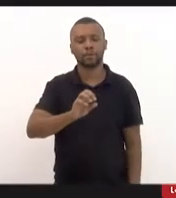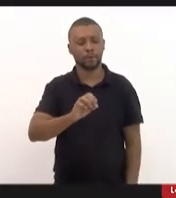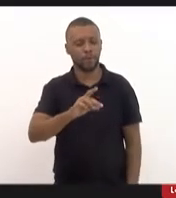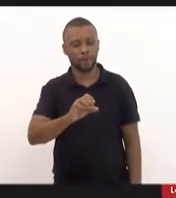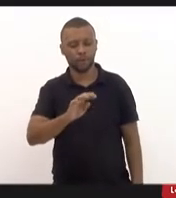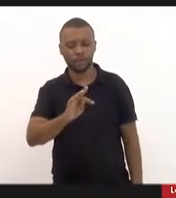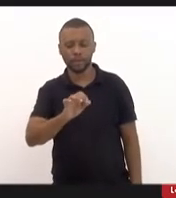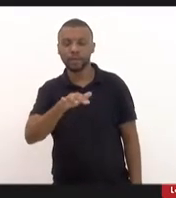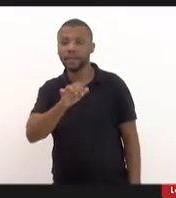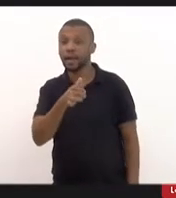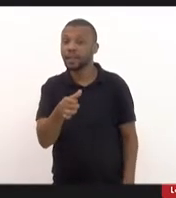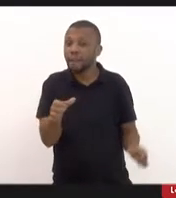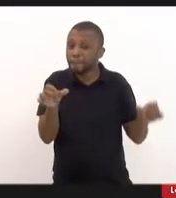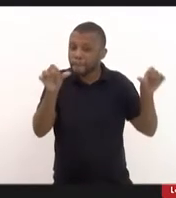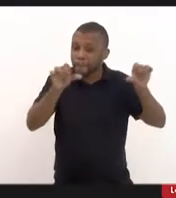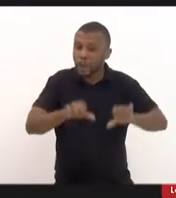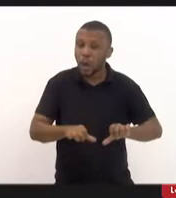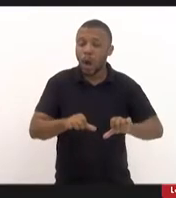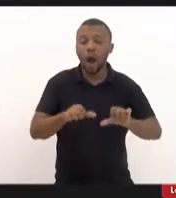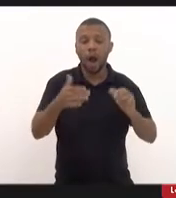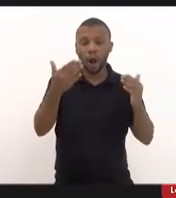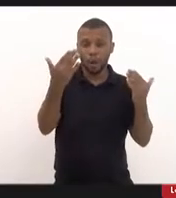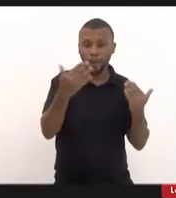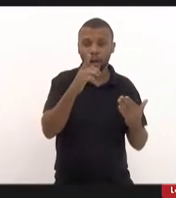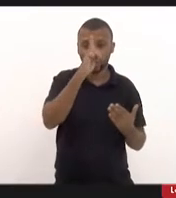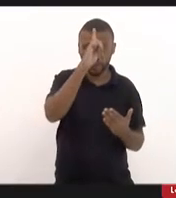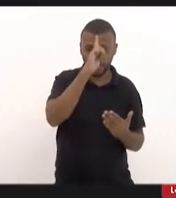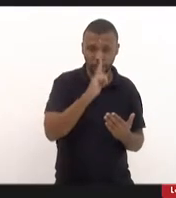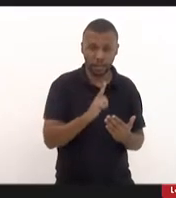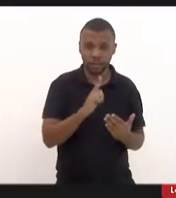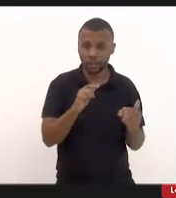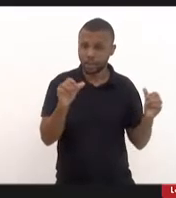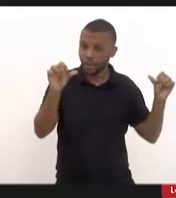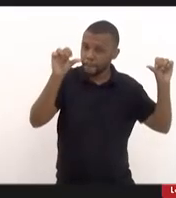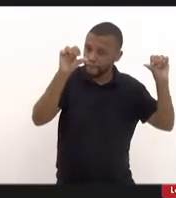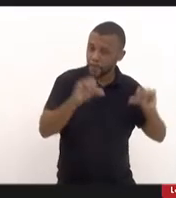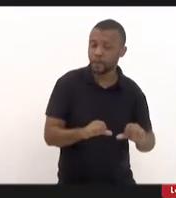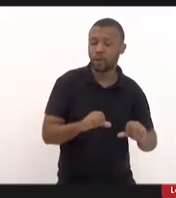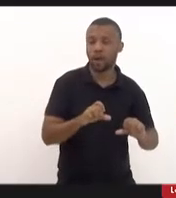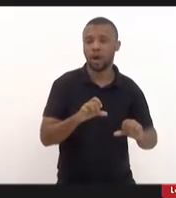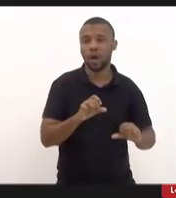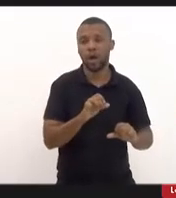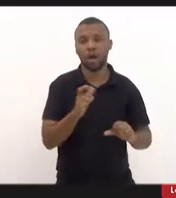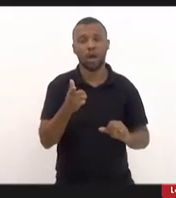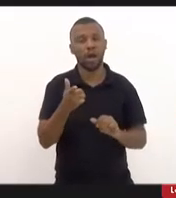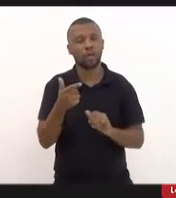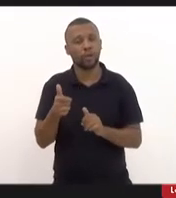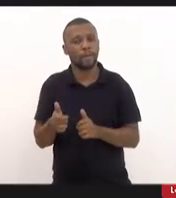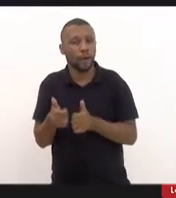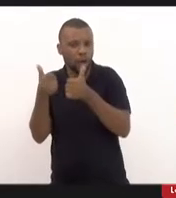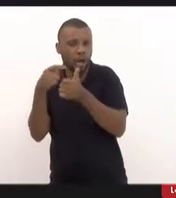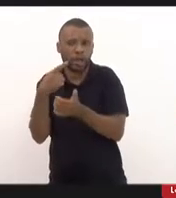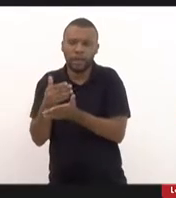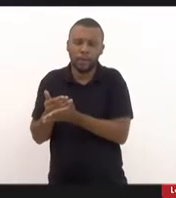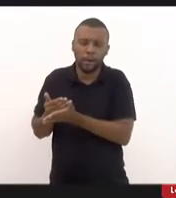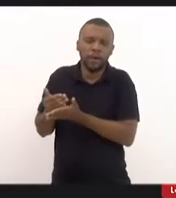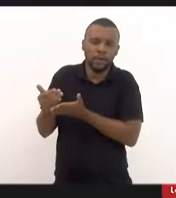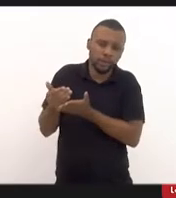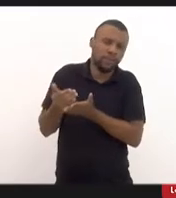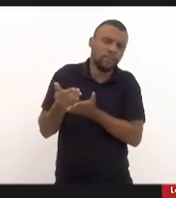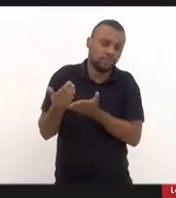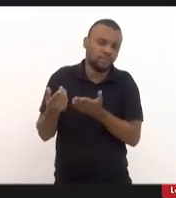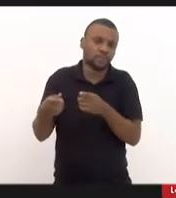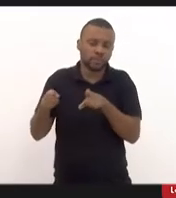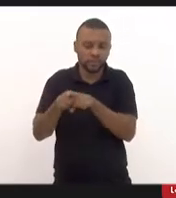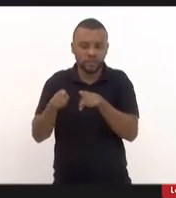pior para o melhor, viu, gente? Então, quando o amarelinho, quando é do pior para o melhor, nós estamos aqui na, no início, né? Quando é do melhor para o pior, nós